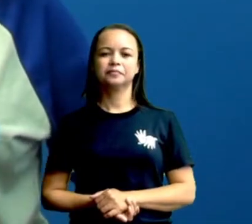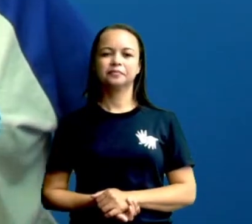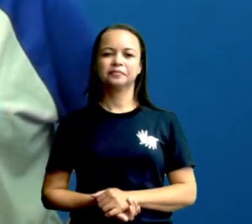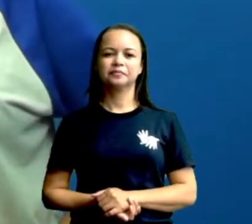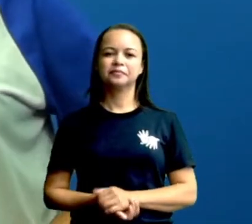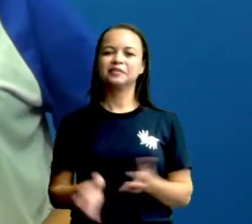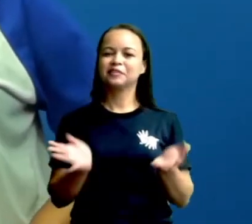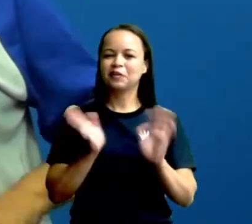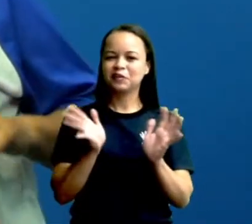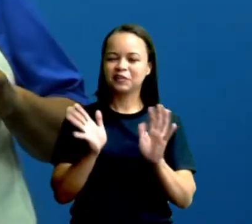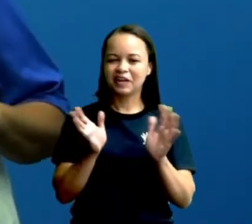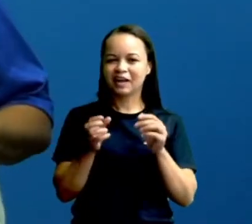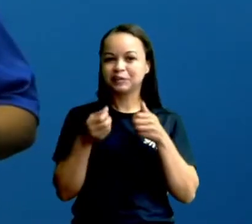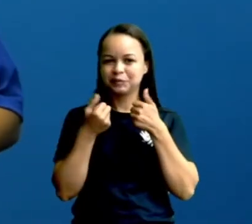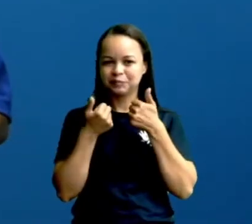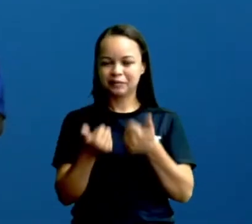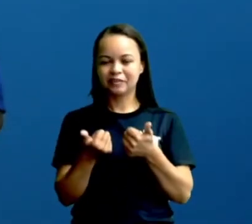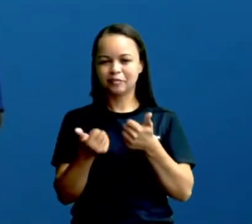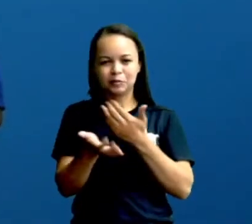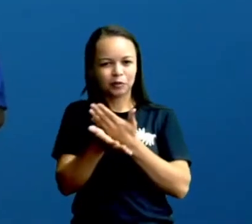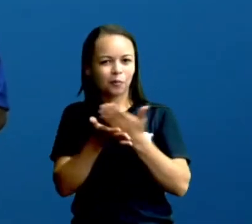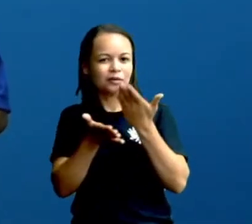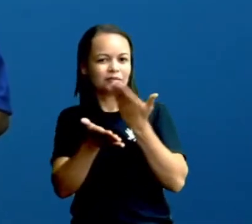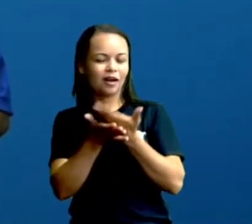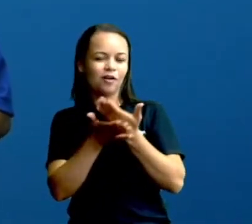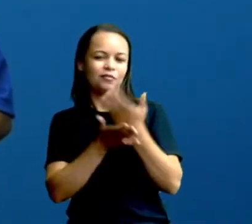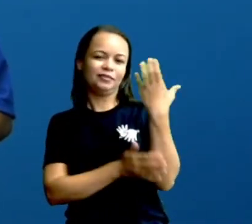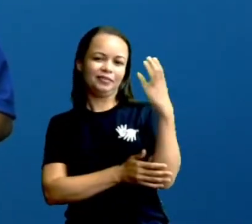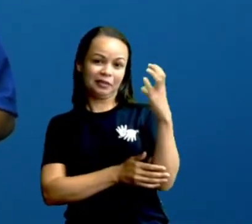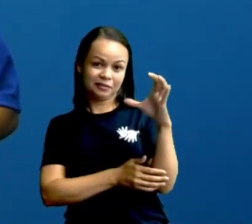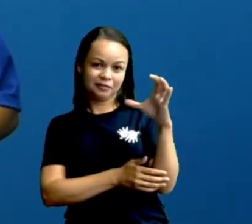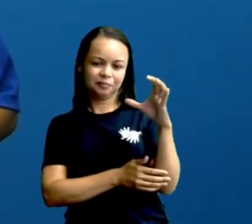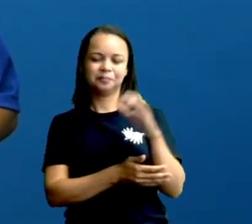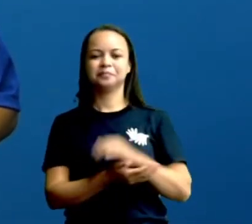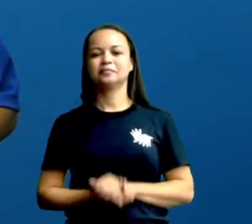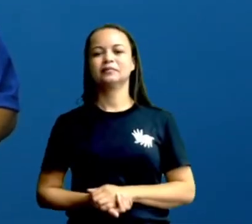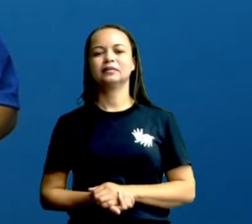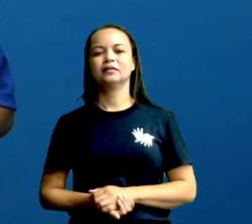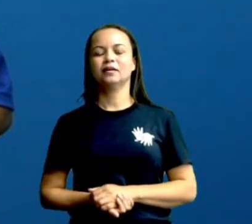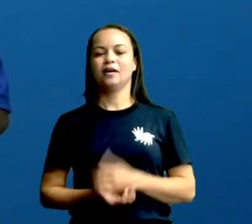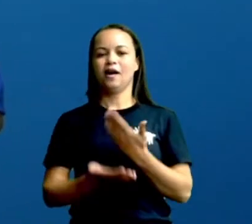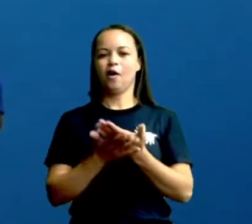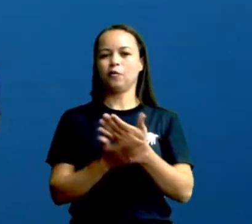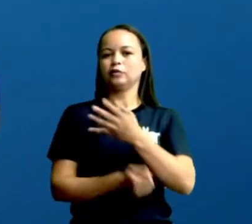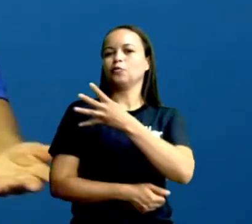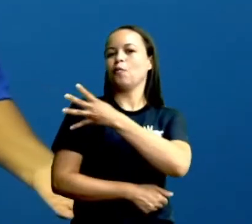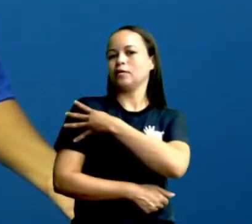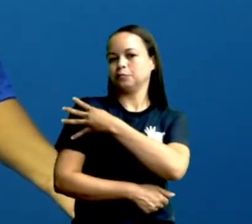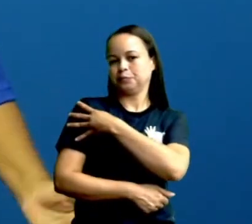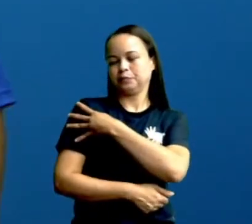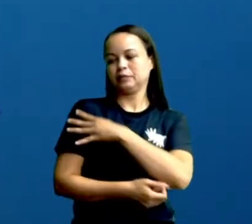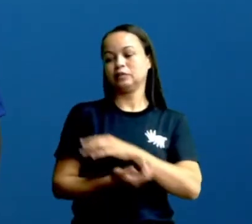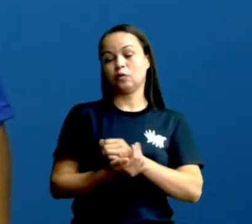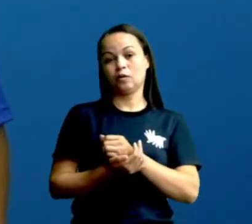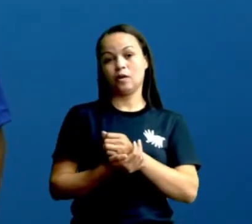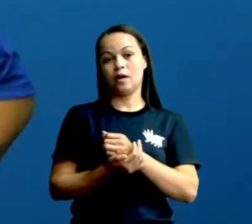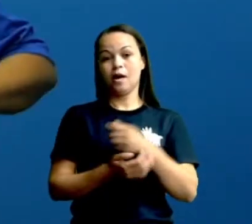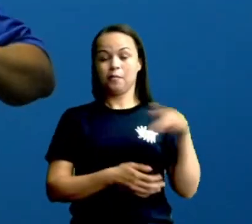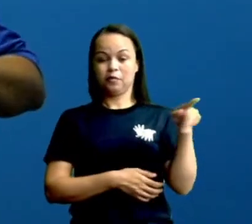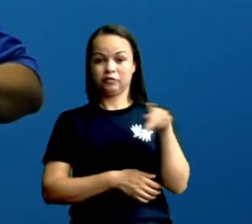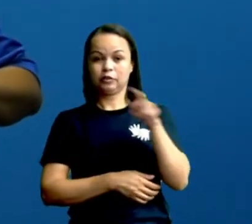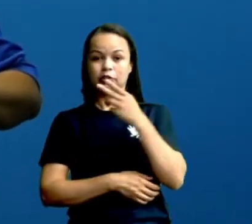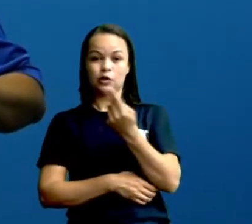Olá, pessoal! E aí, vamos para mais uma aula de Ciências da Natureza, aula do 4º ano. Eu sou a professora